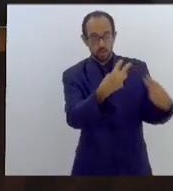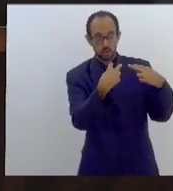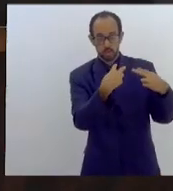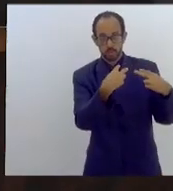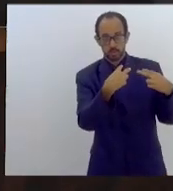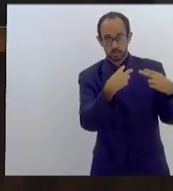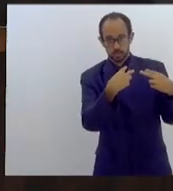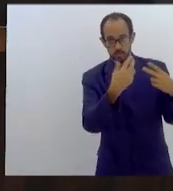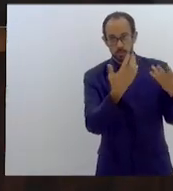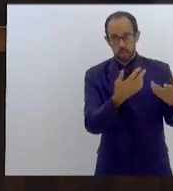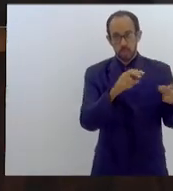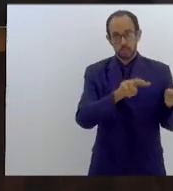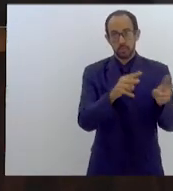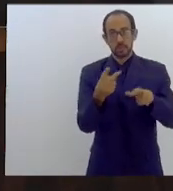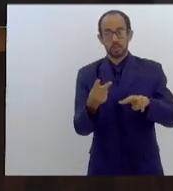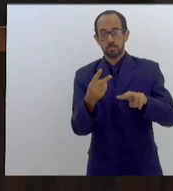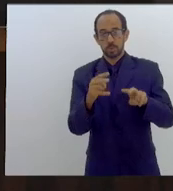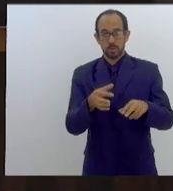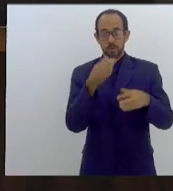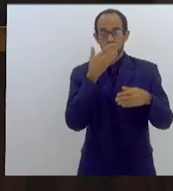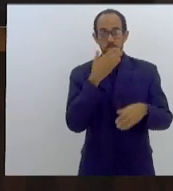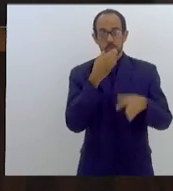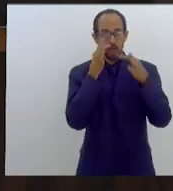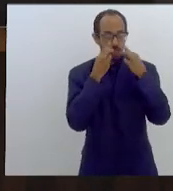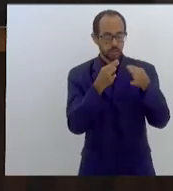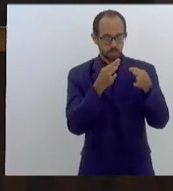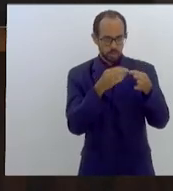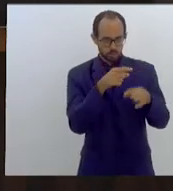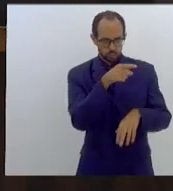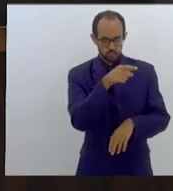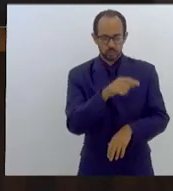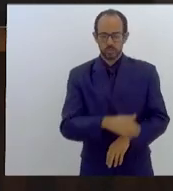Eu quero fazer um encaminhamento, quero a atenção de vossas excelências.